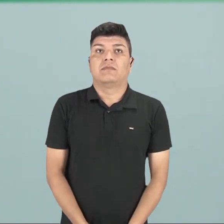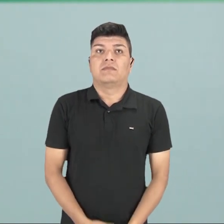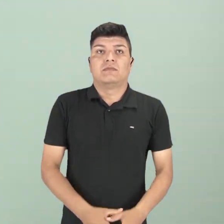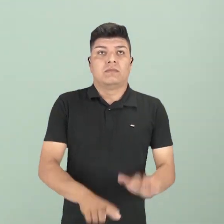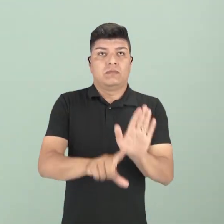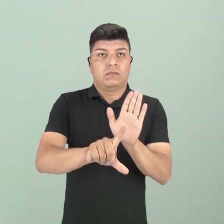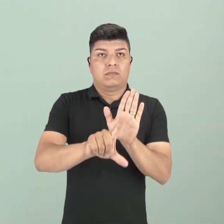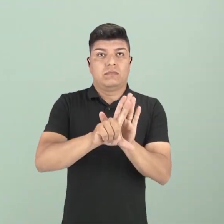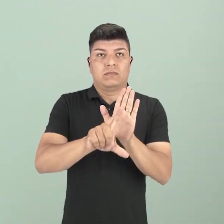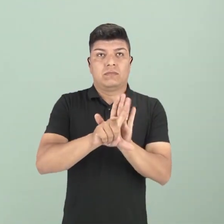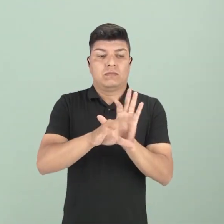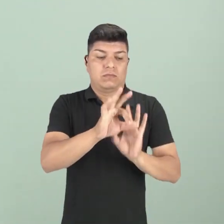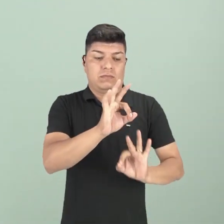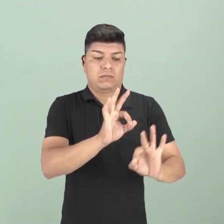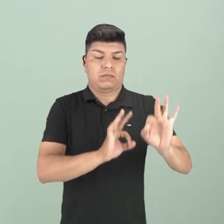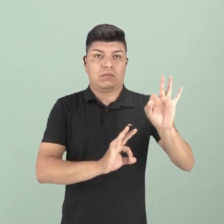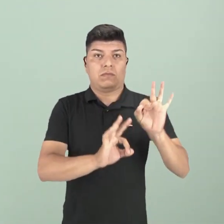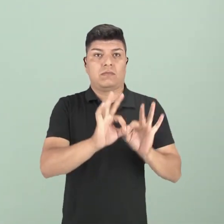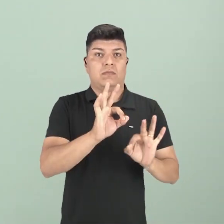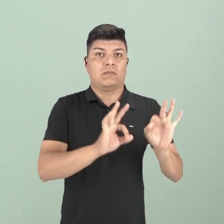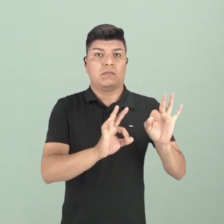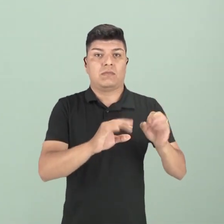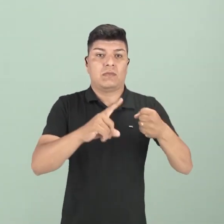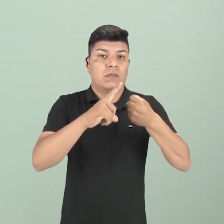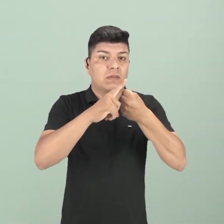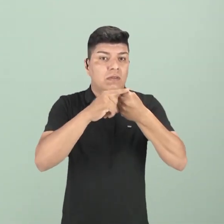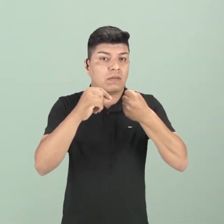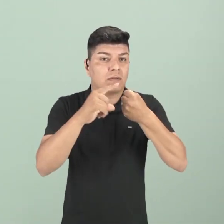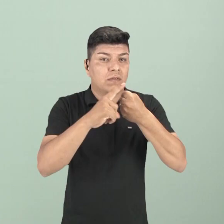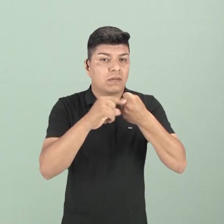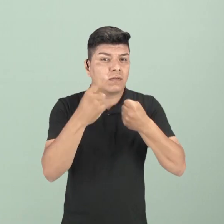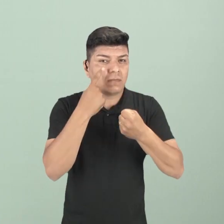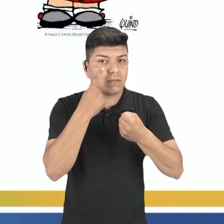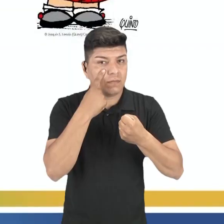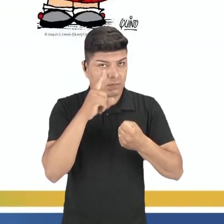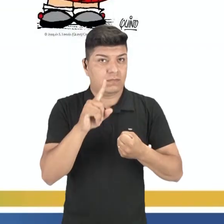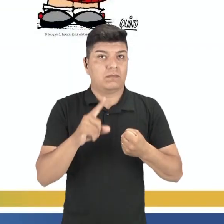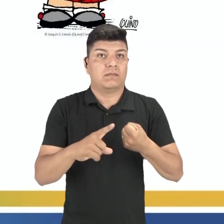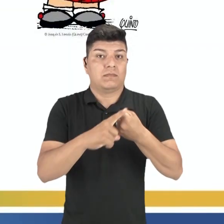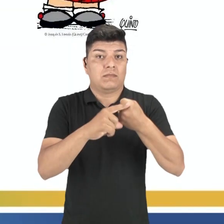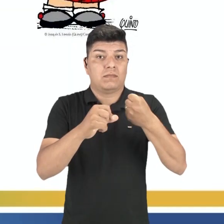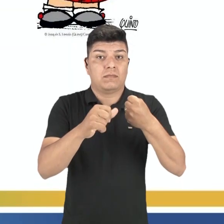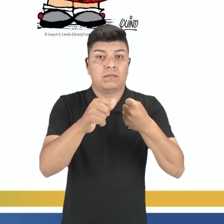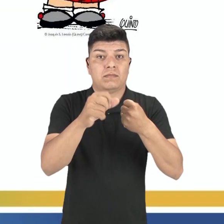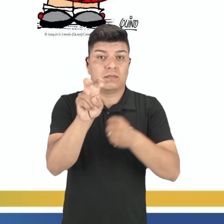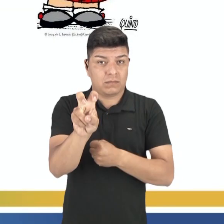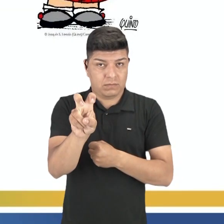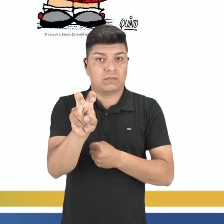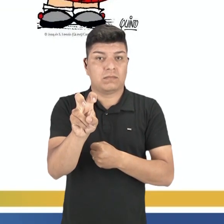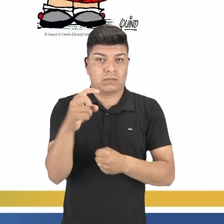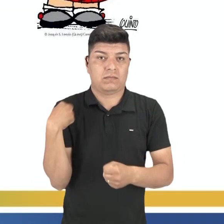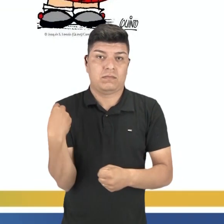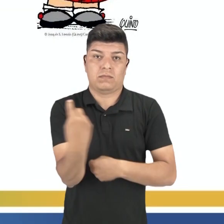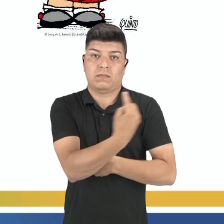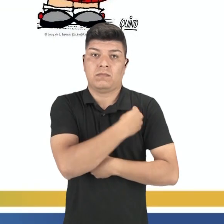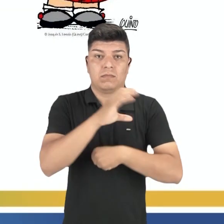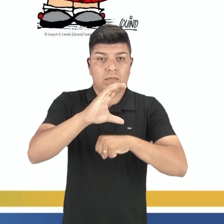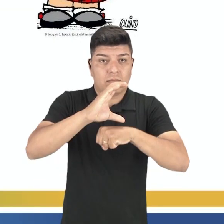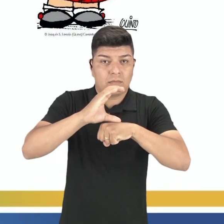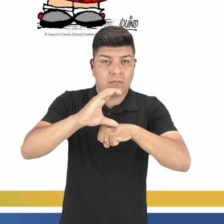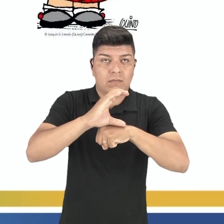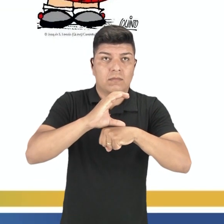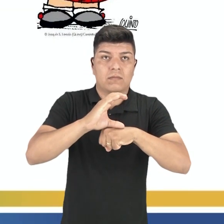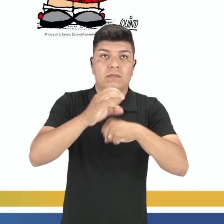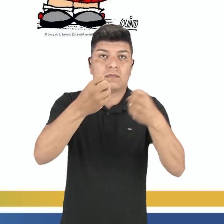Essas leis, elas são organizadas em artigos. Vamos ver artigo 5º da nossa Constituição. Ele diz